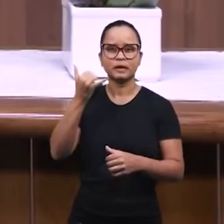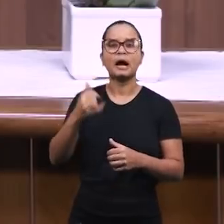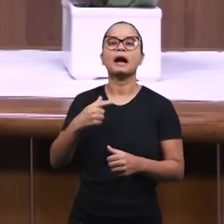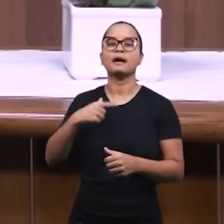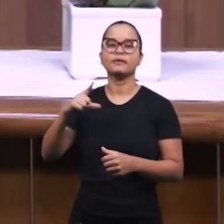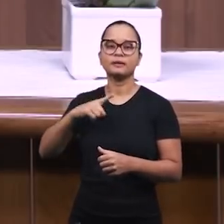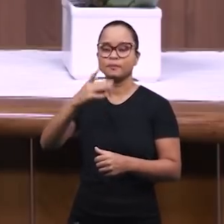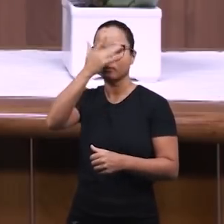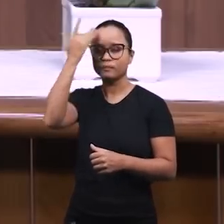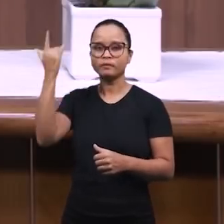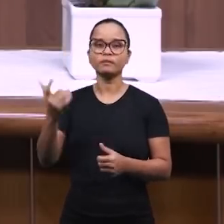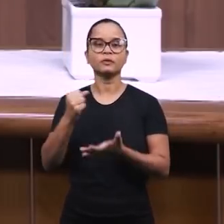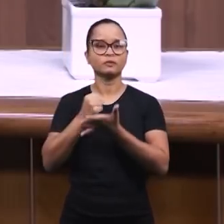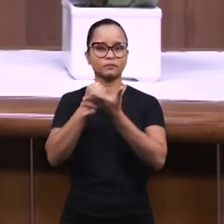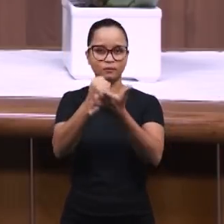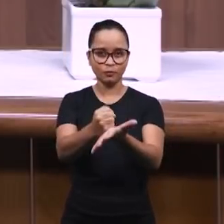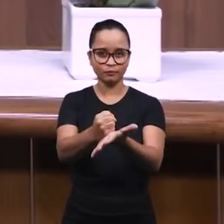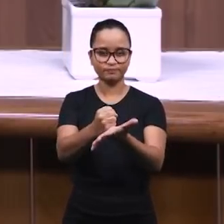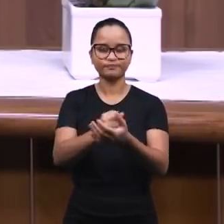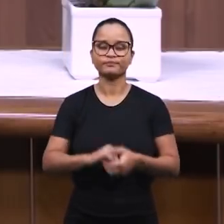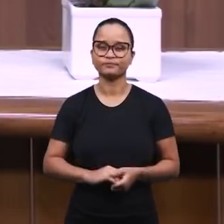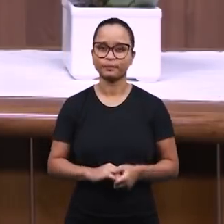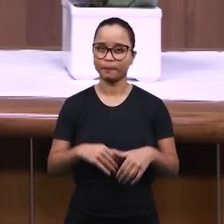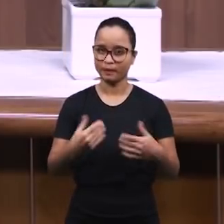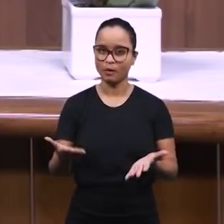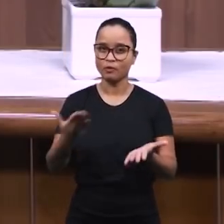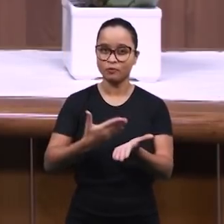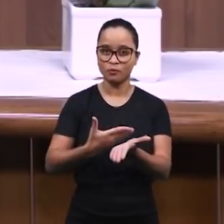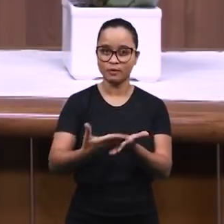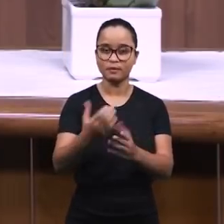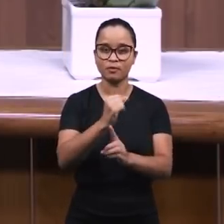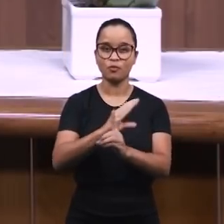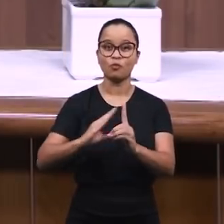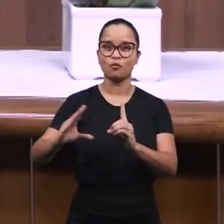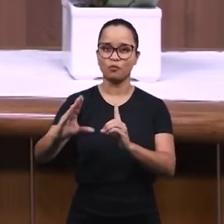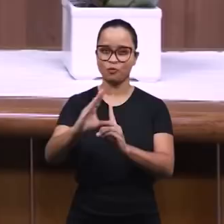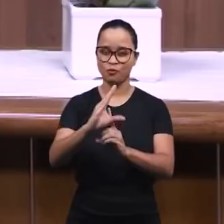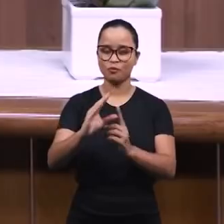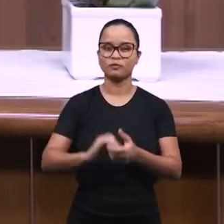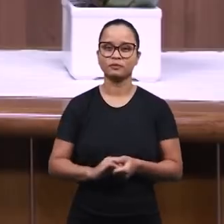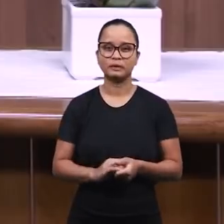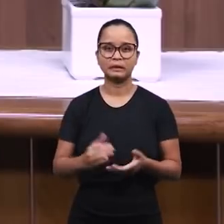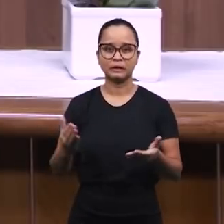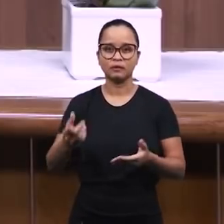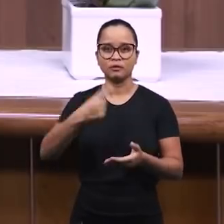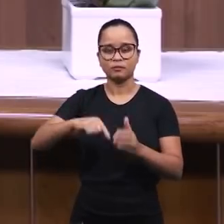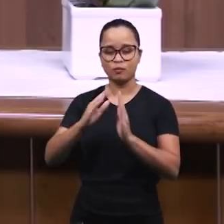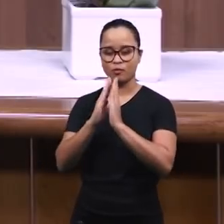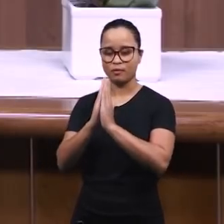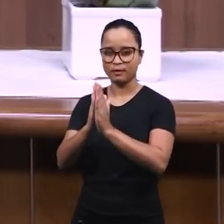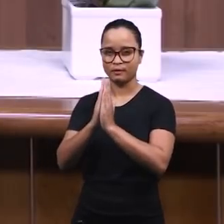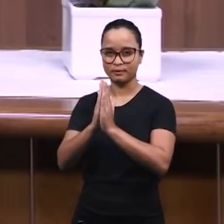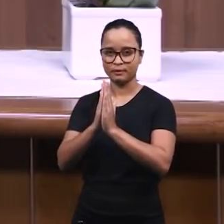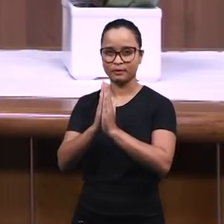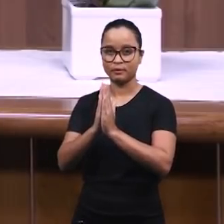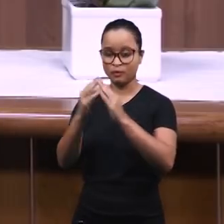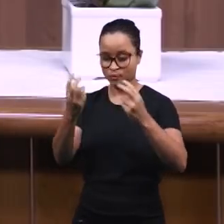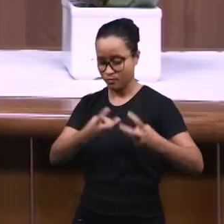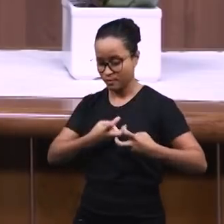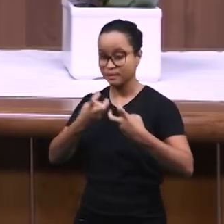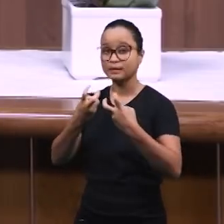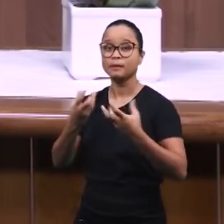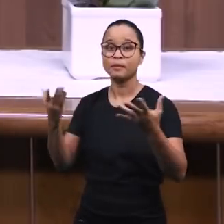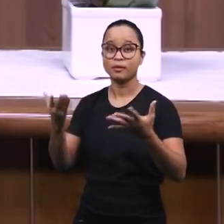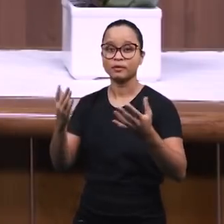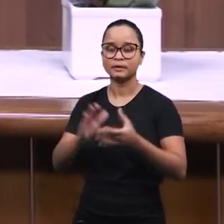preparado para esta assistência. Nós vamos então dar início a esse culto e vamos fazê-lo com uma oração. Nós vamos clamar